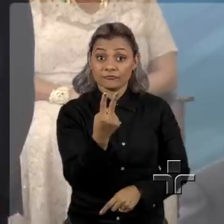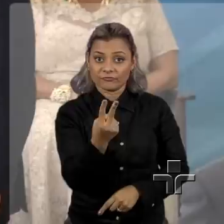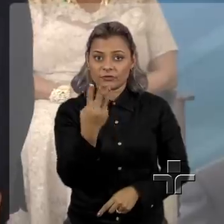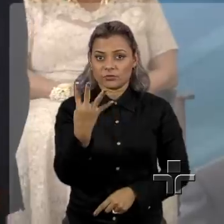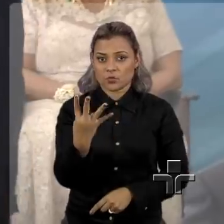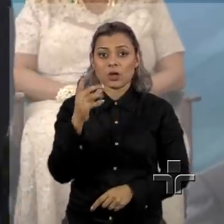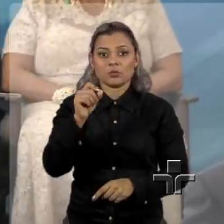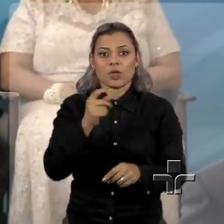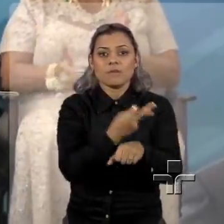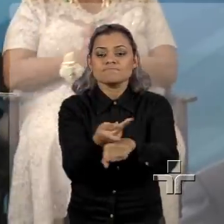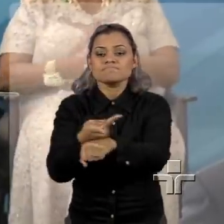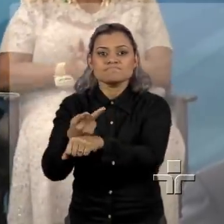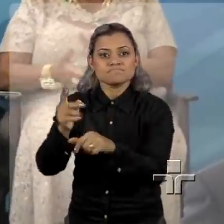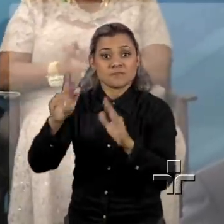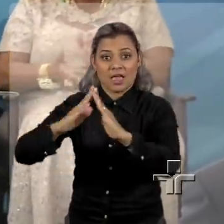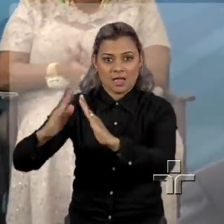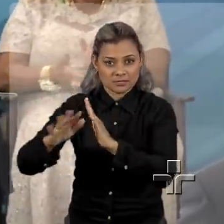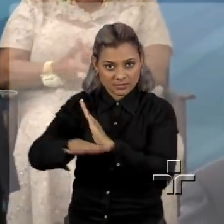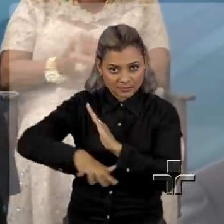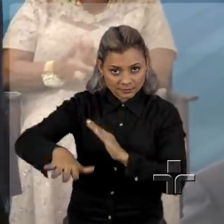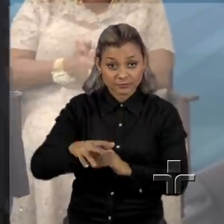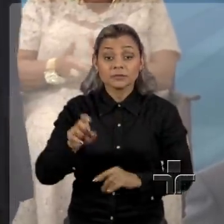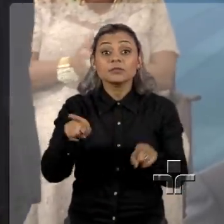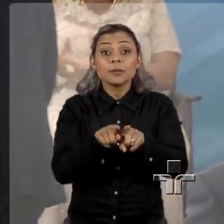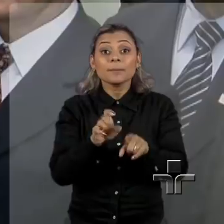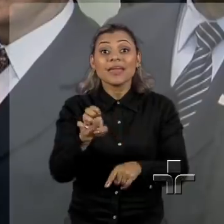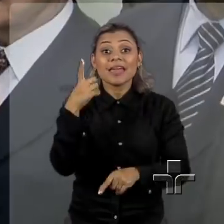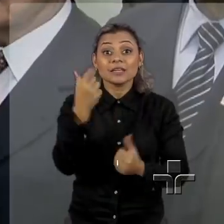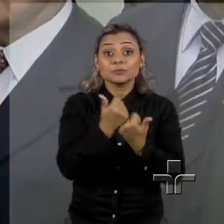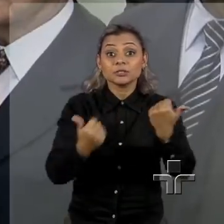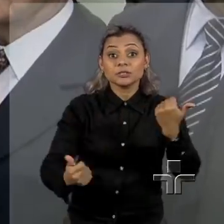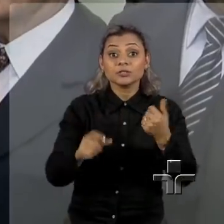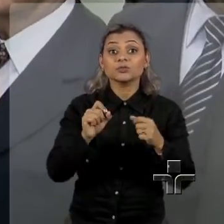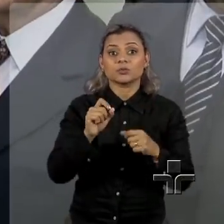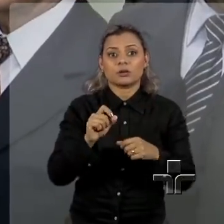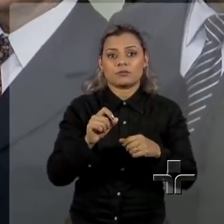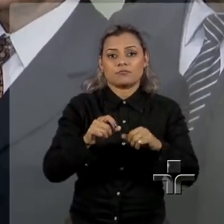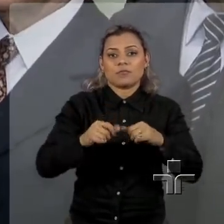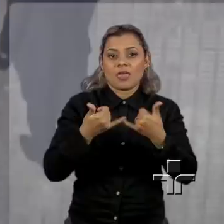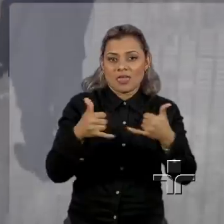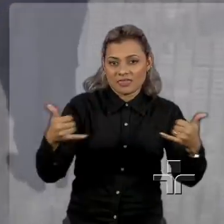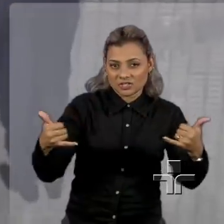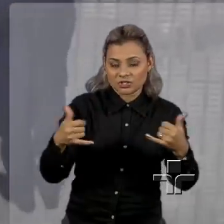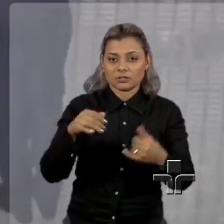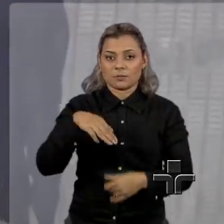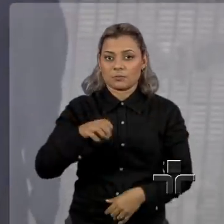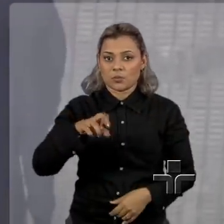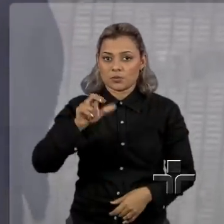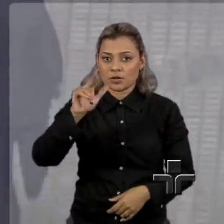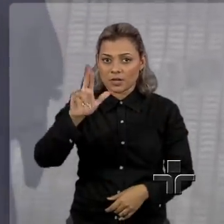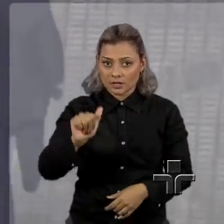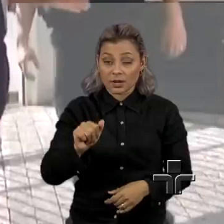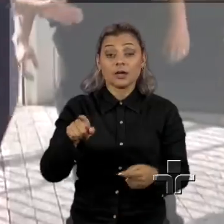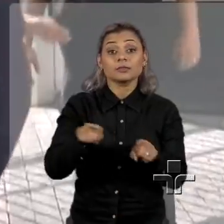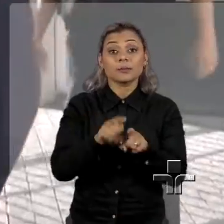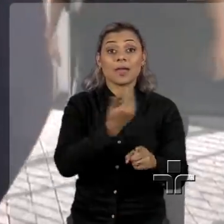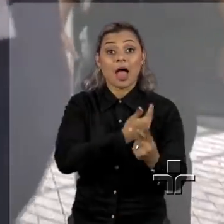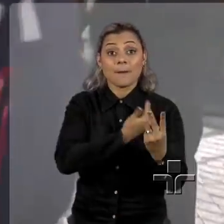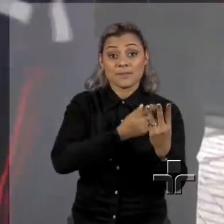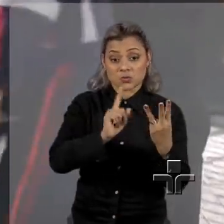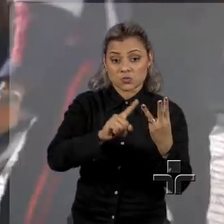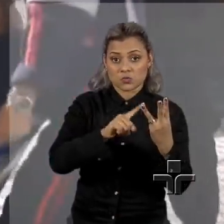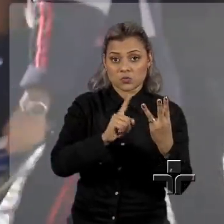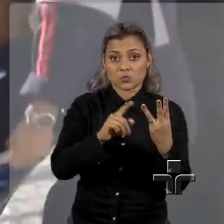apreensão. Também estão entre os presos o ex-ministro de Minas e Energia, Moreira Franco, o amigo e ex-assessor de